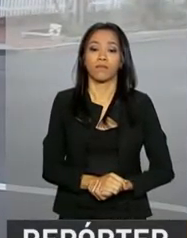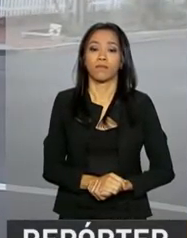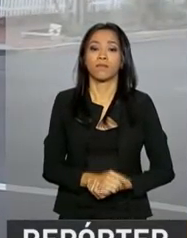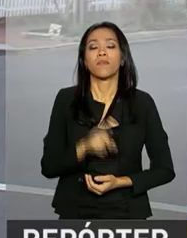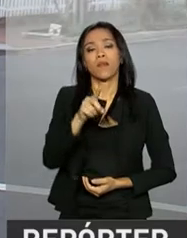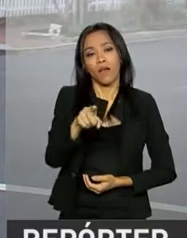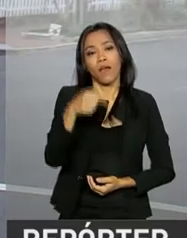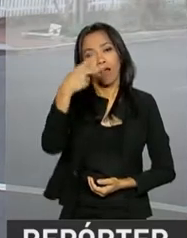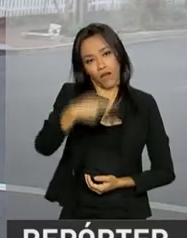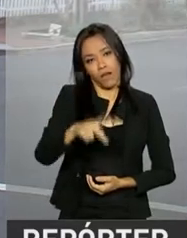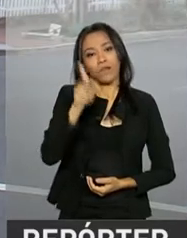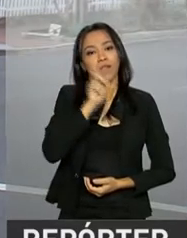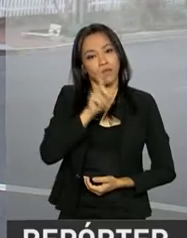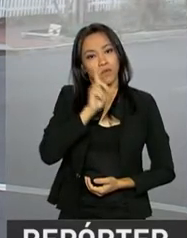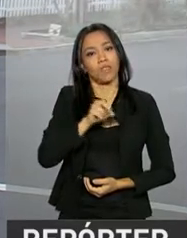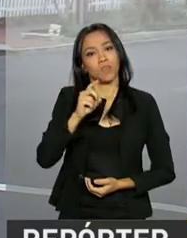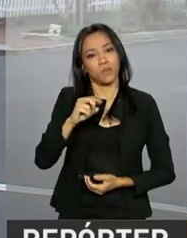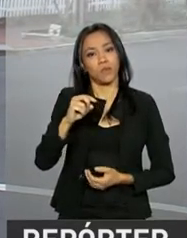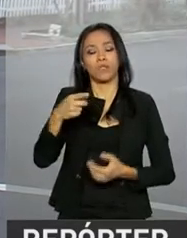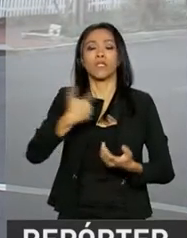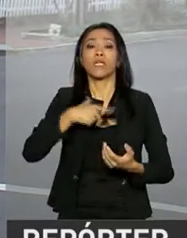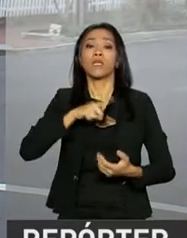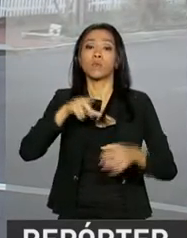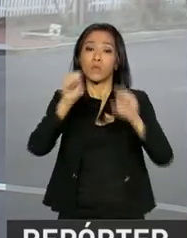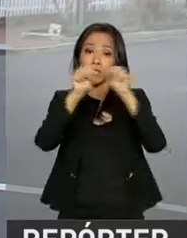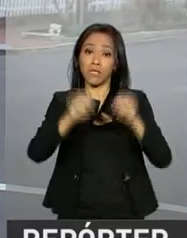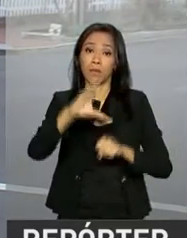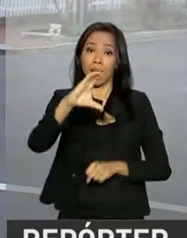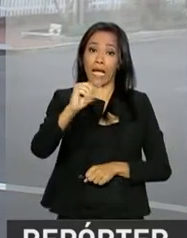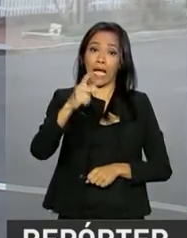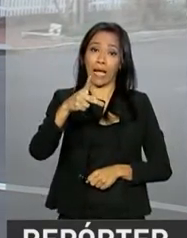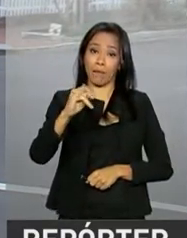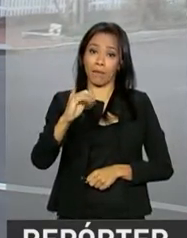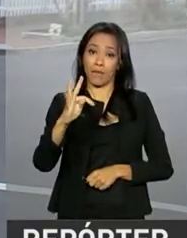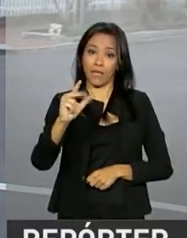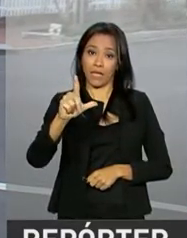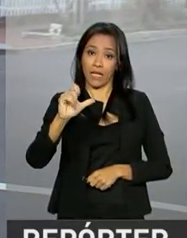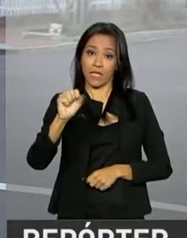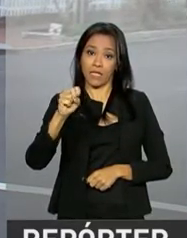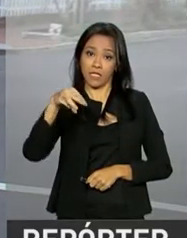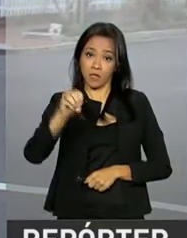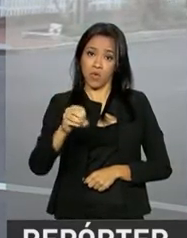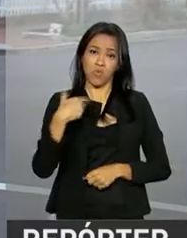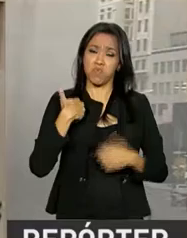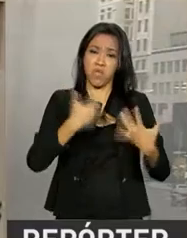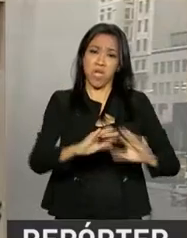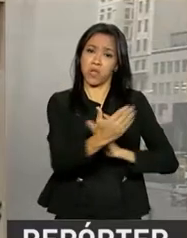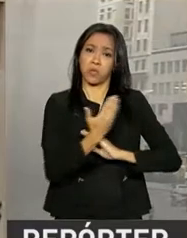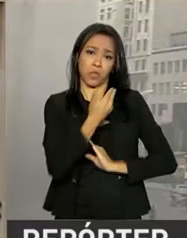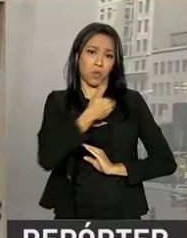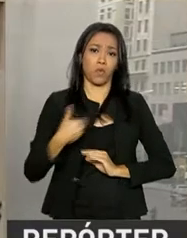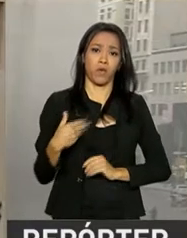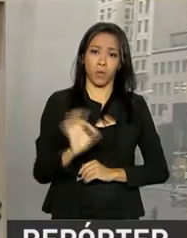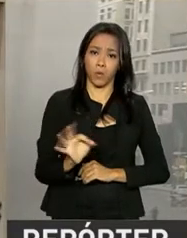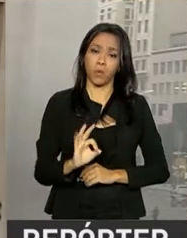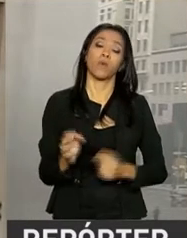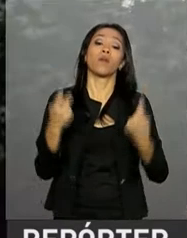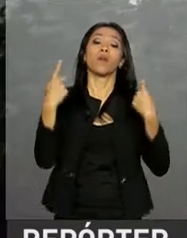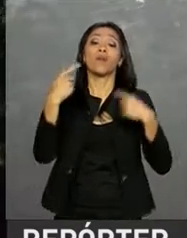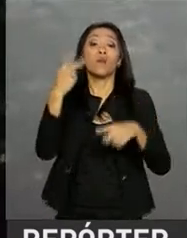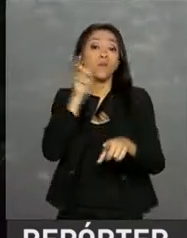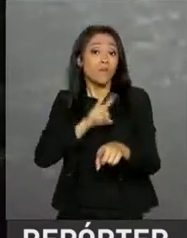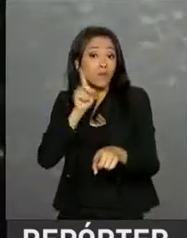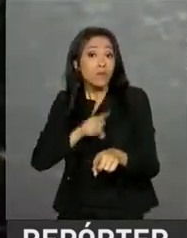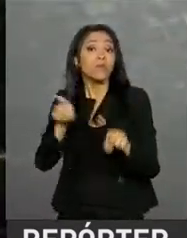É um país capitalista, é ótimo, é maravilhoso. Eu não quero ser ajudado pelo governo, pago pelo governo. Nos Estados Unidos também se